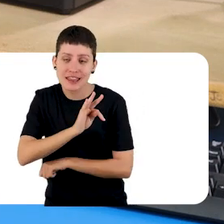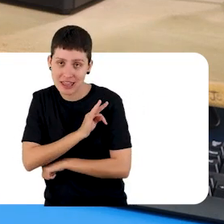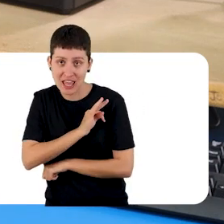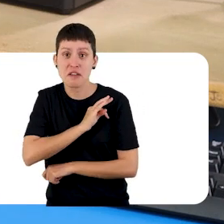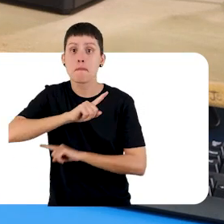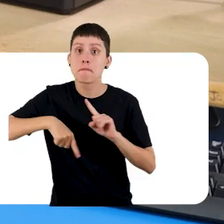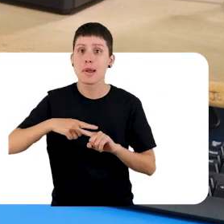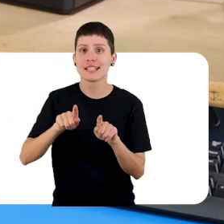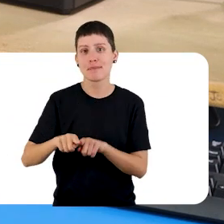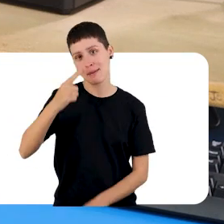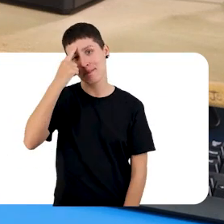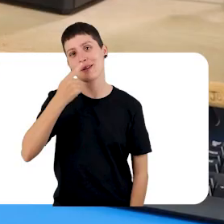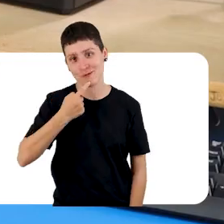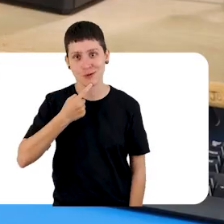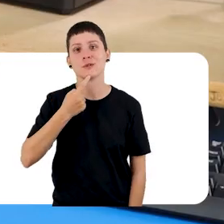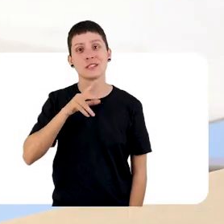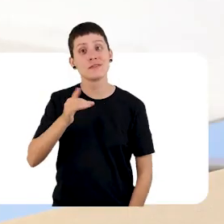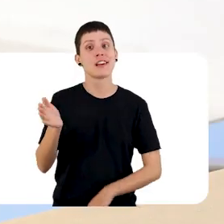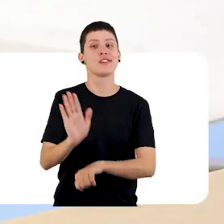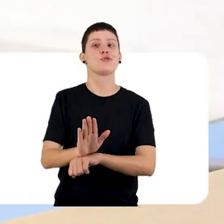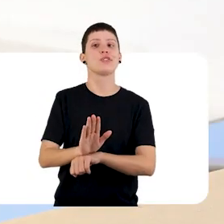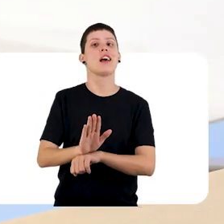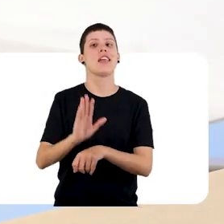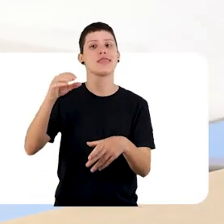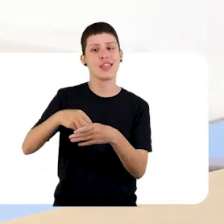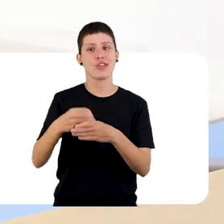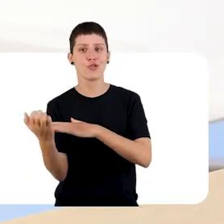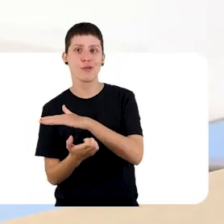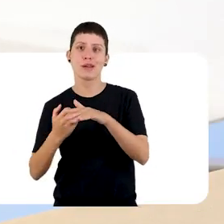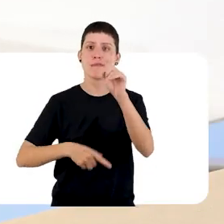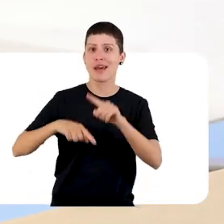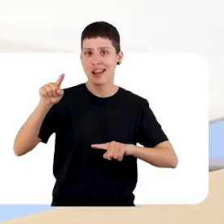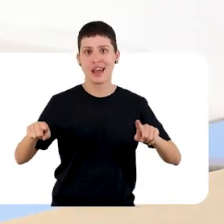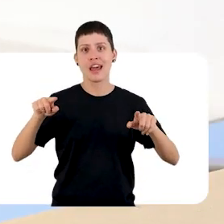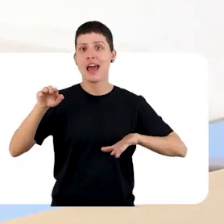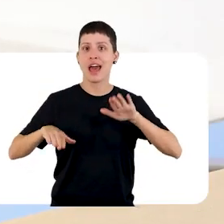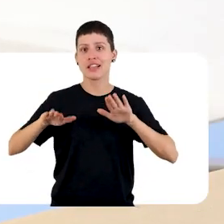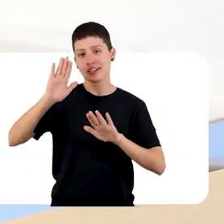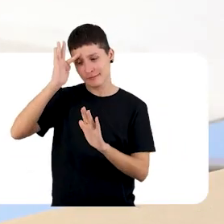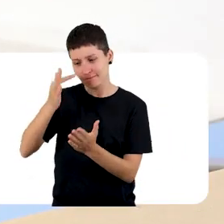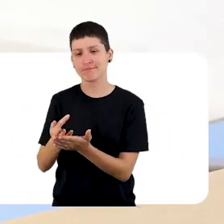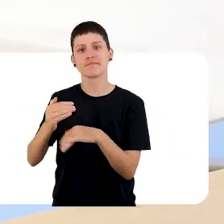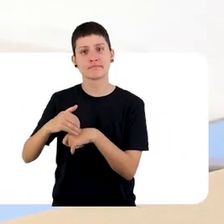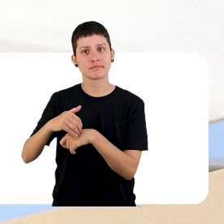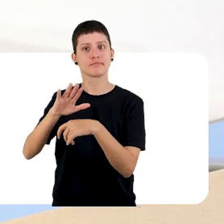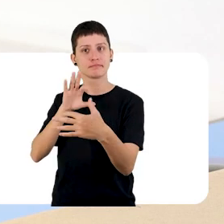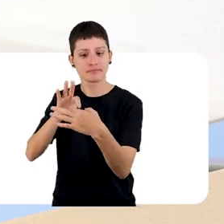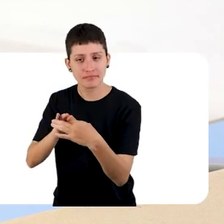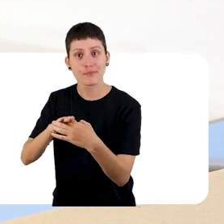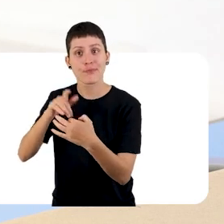ele tem ali uma base, mas também por habilidades que vão fazer até ter uma lealdade maior